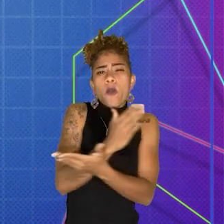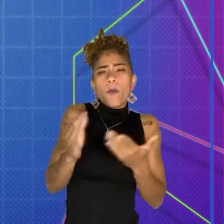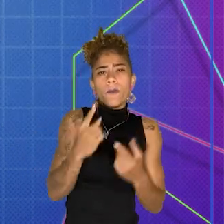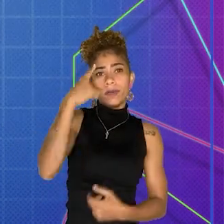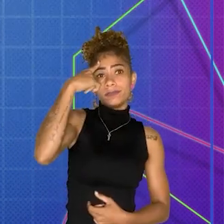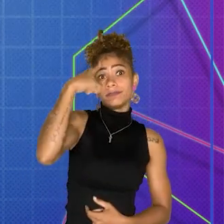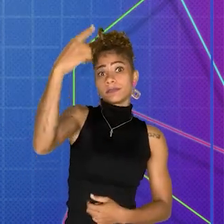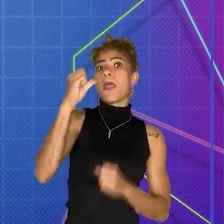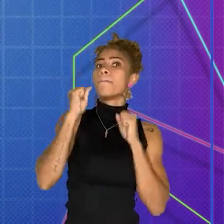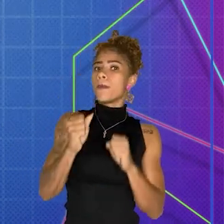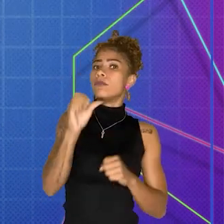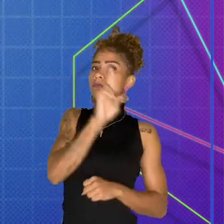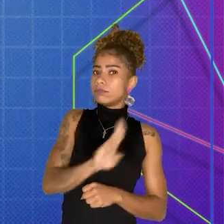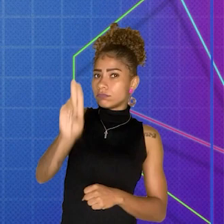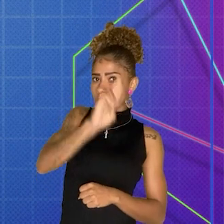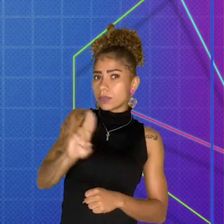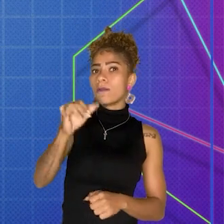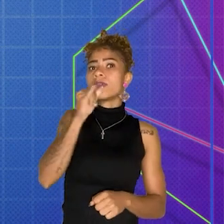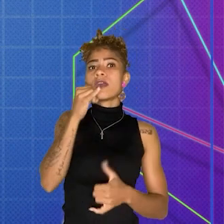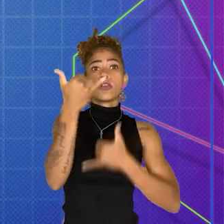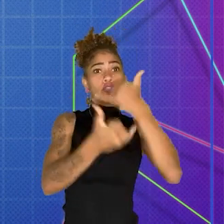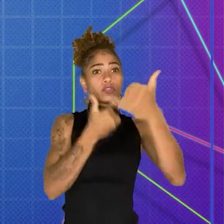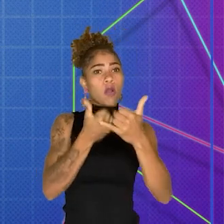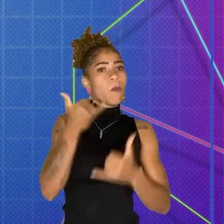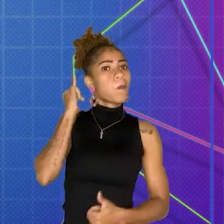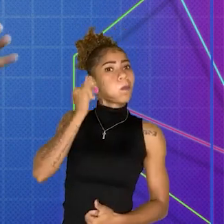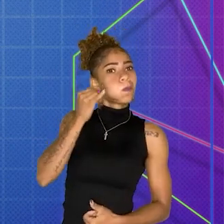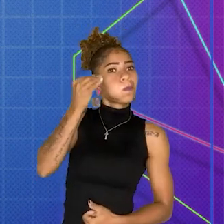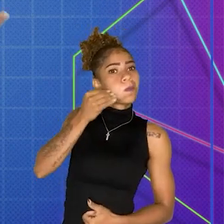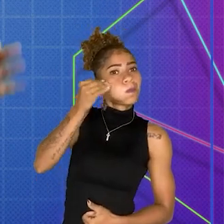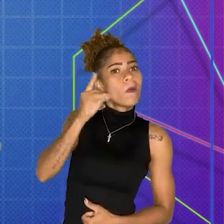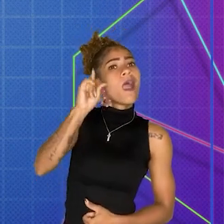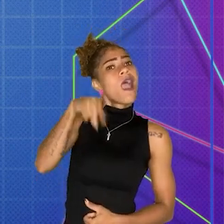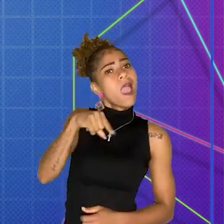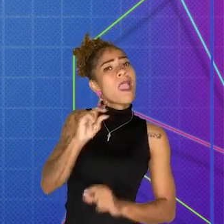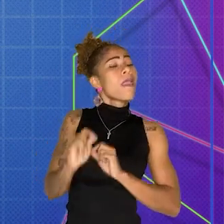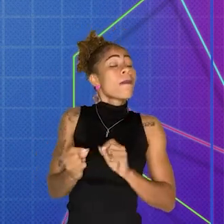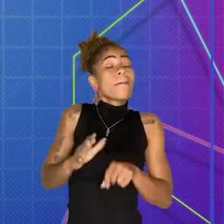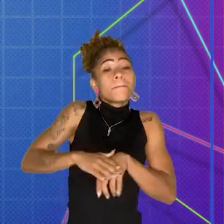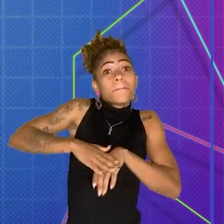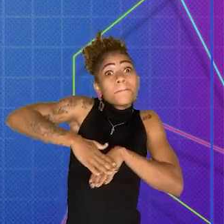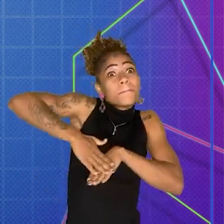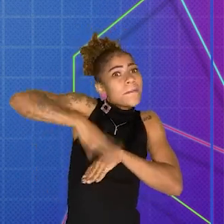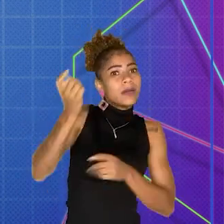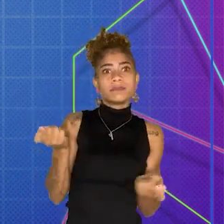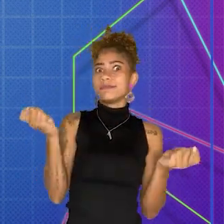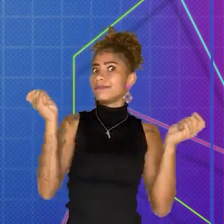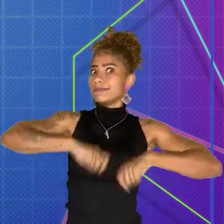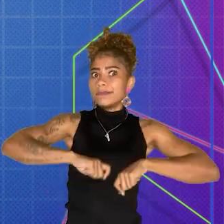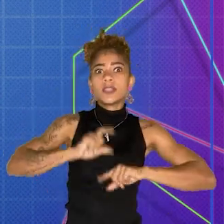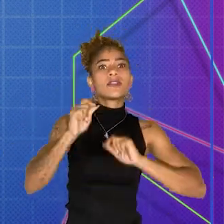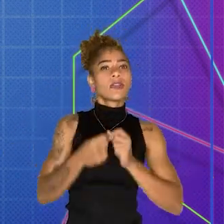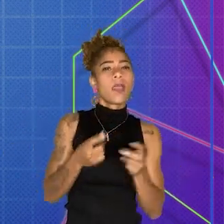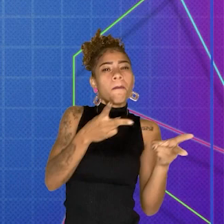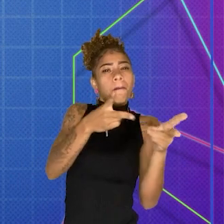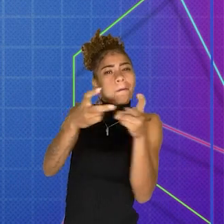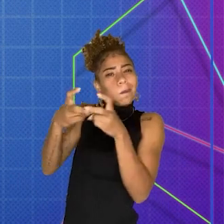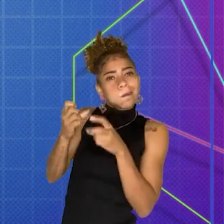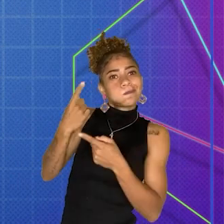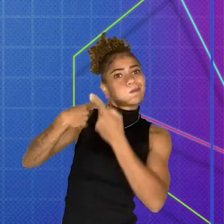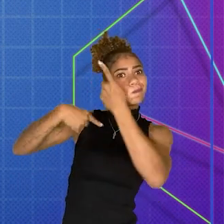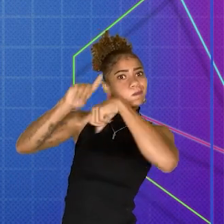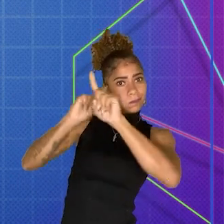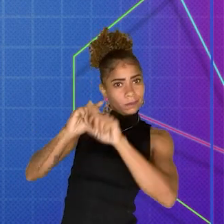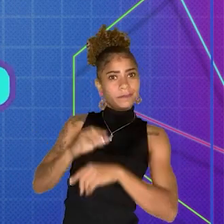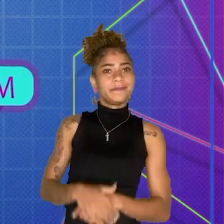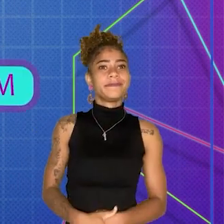ser aplicadas em jogos com narrativas experimentais. E há muito mais possibilidades a serem exploradas e desenvolvidas.